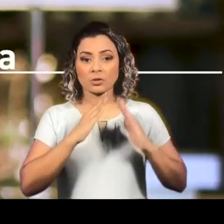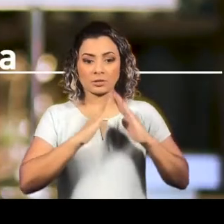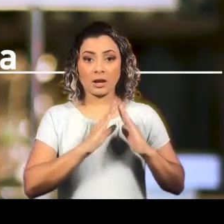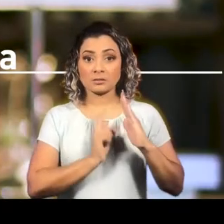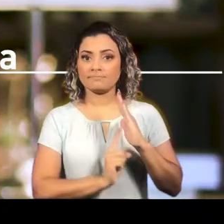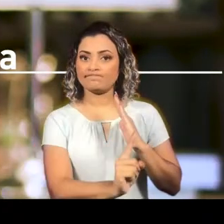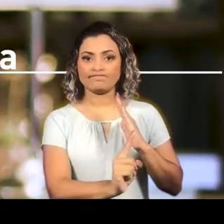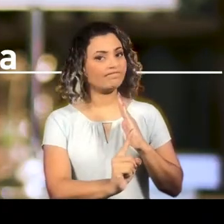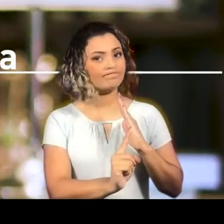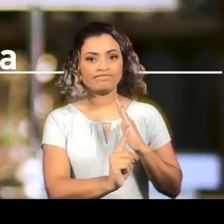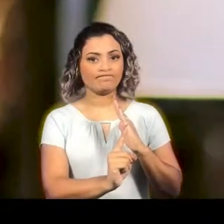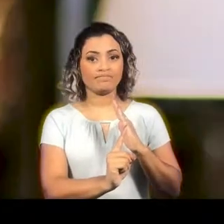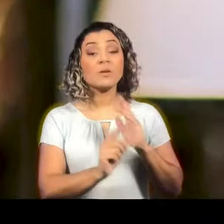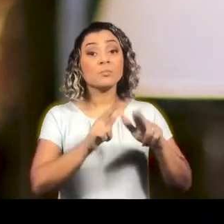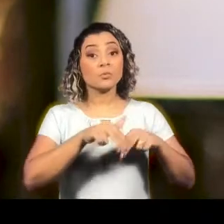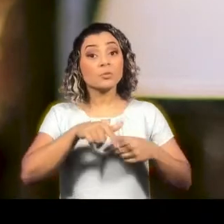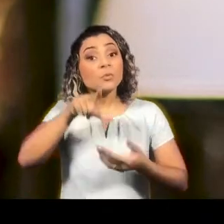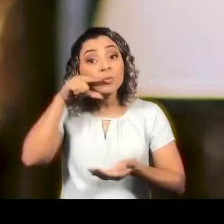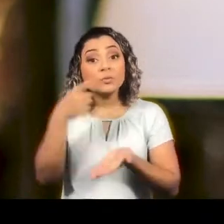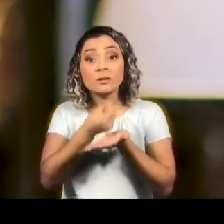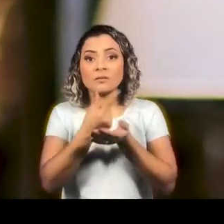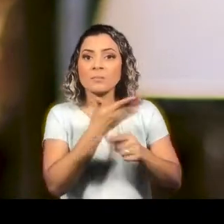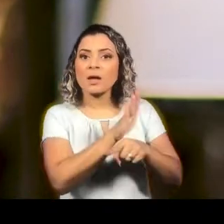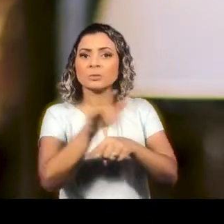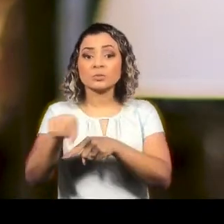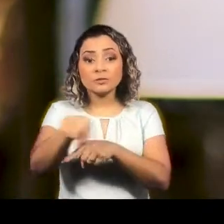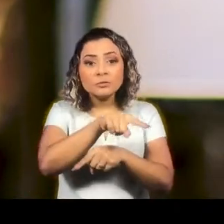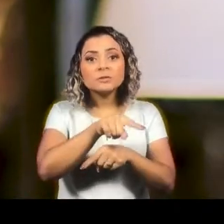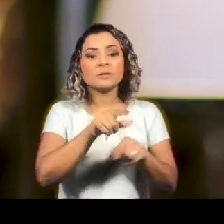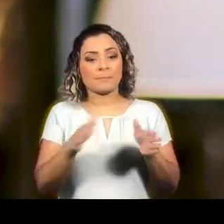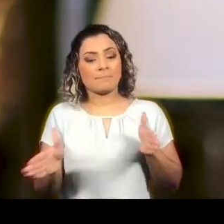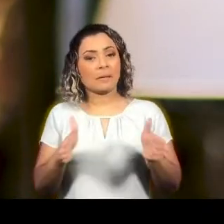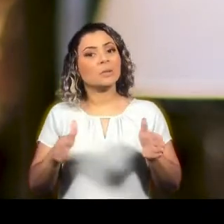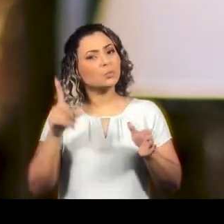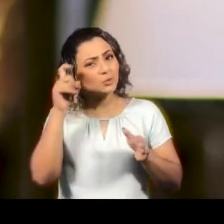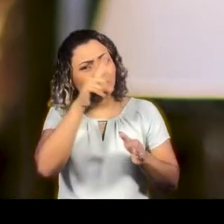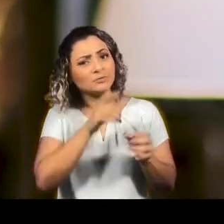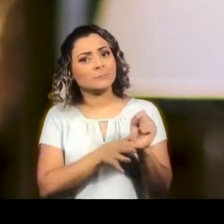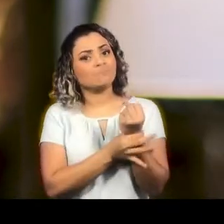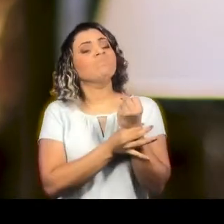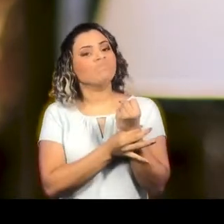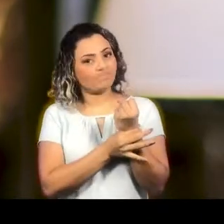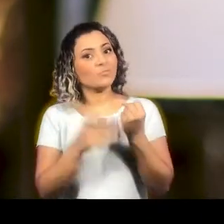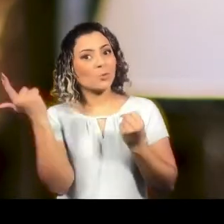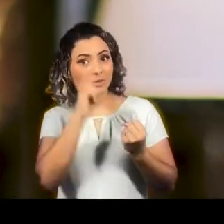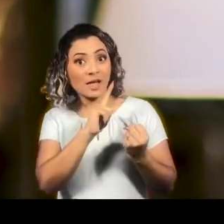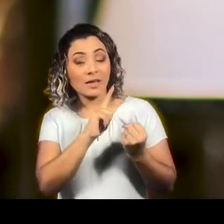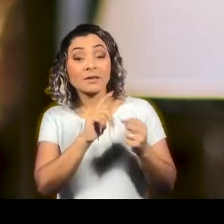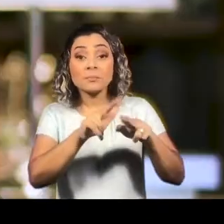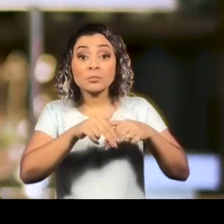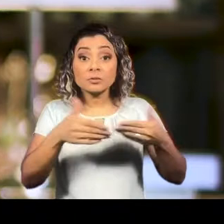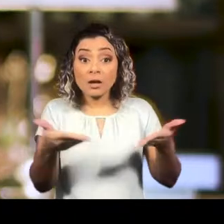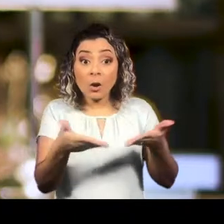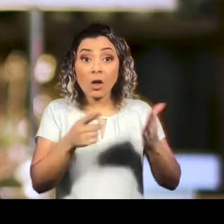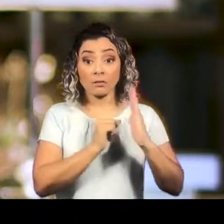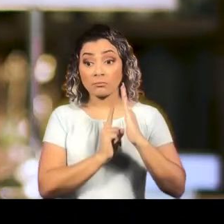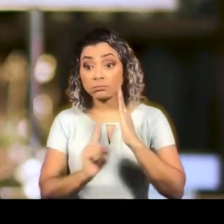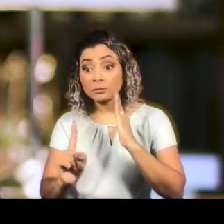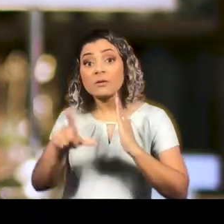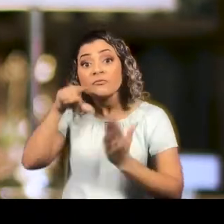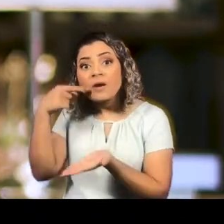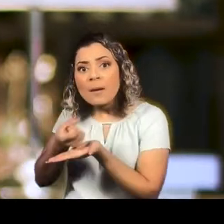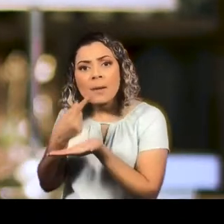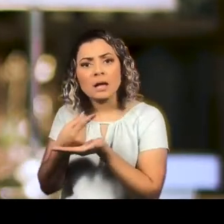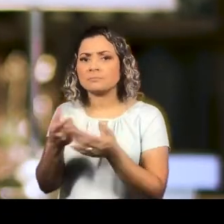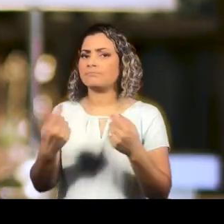Você não deve sair de casa e a Ultrafarma te ajuda a enfrentar esse momento com segurança. Ao invés